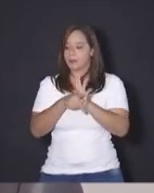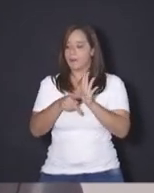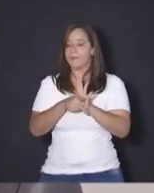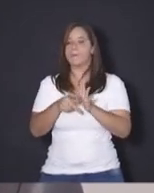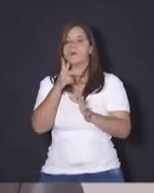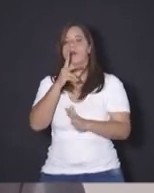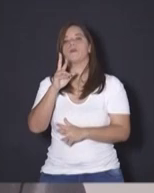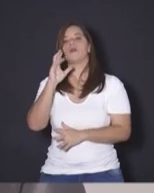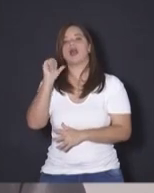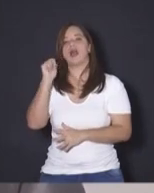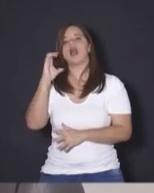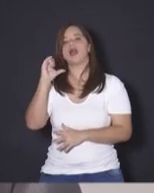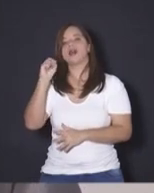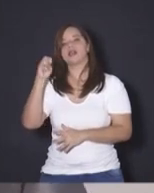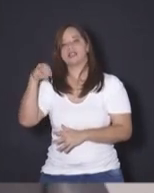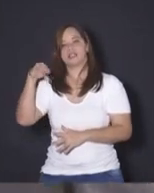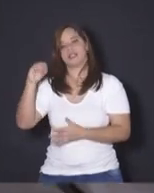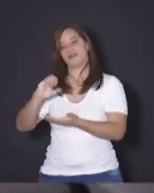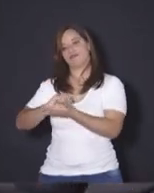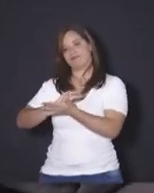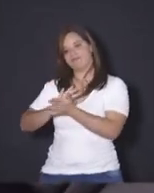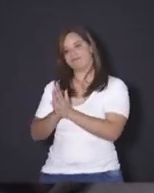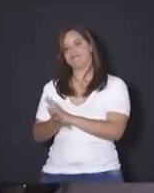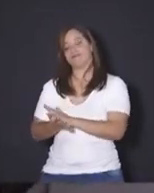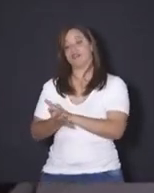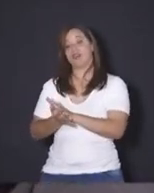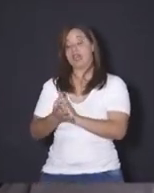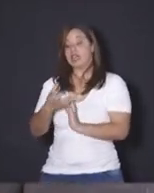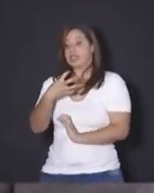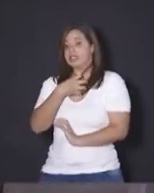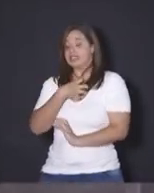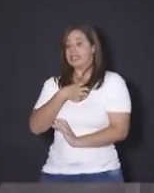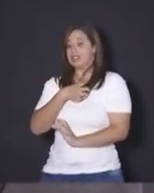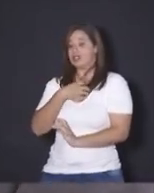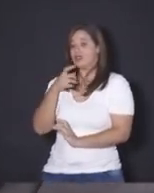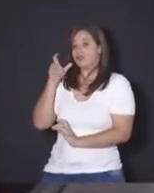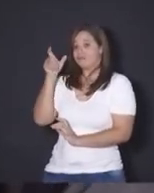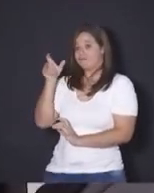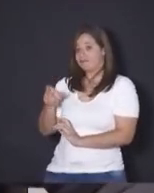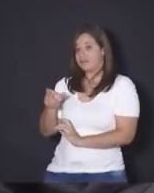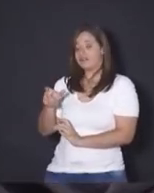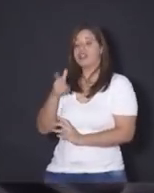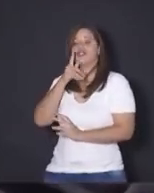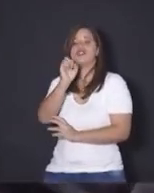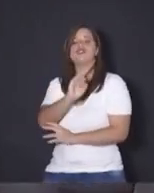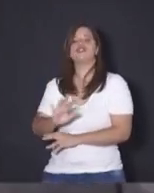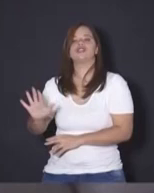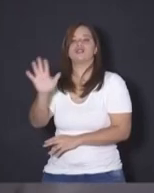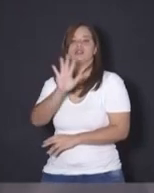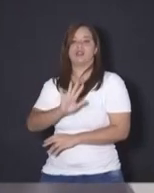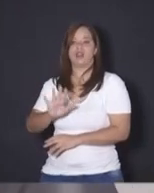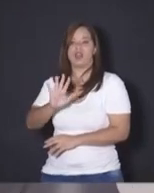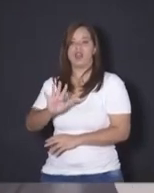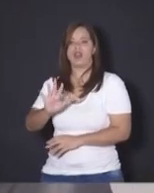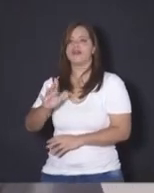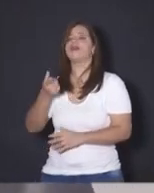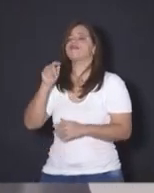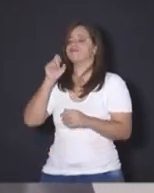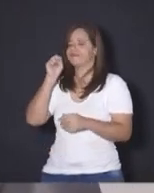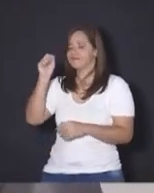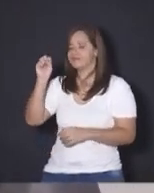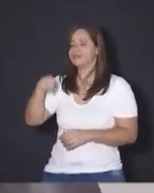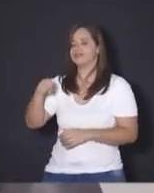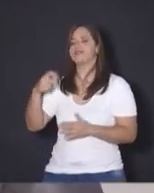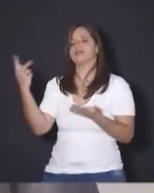racismo nesse sentido e os achismos de modo geral cometeram crimes